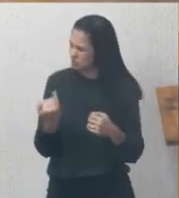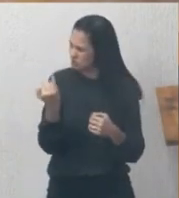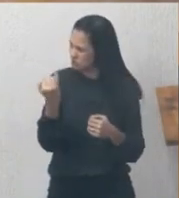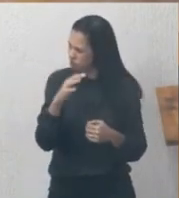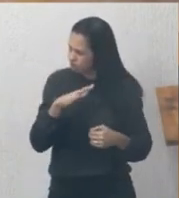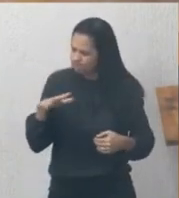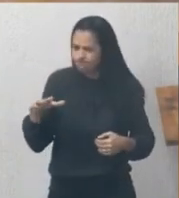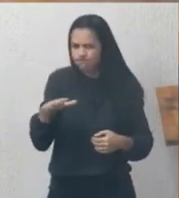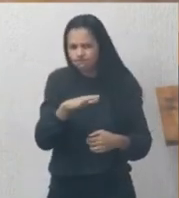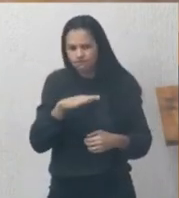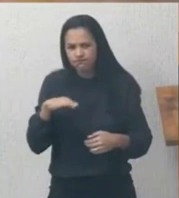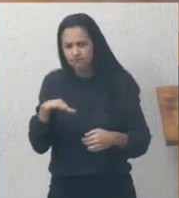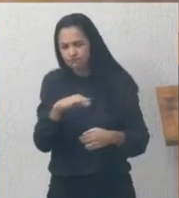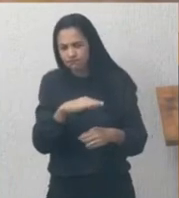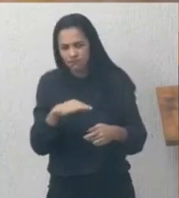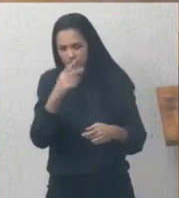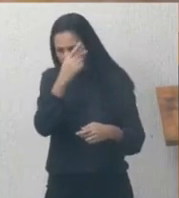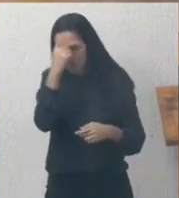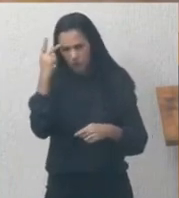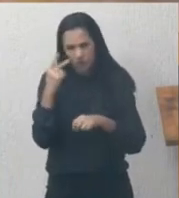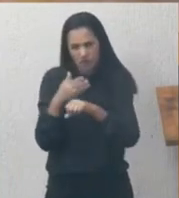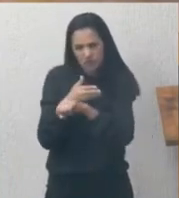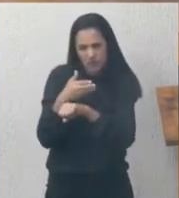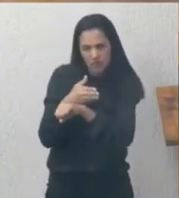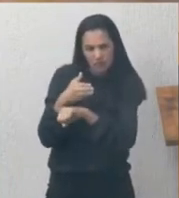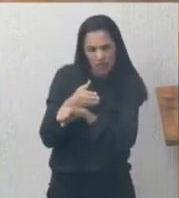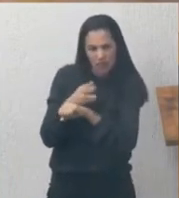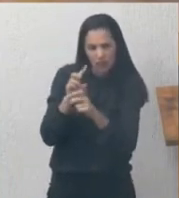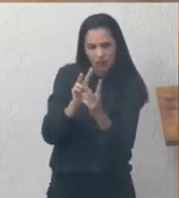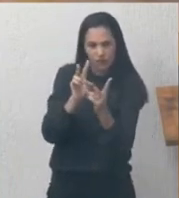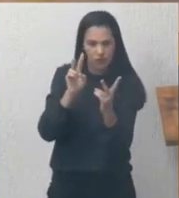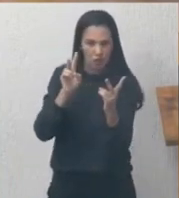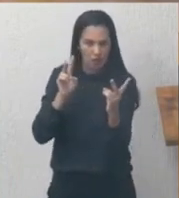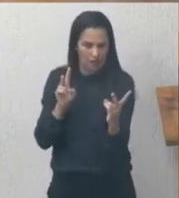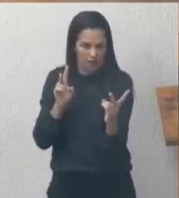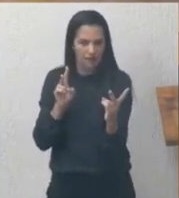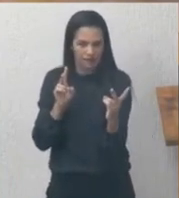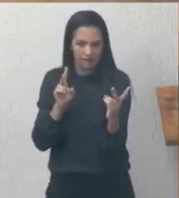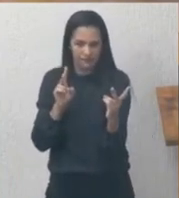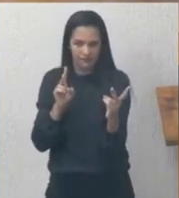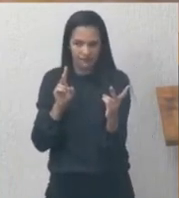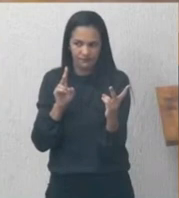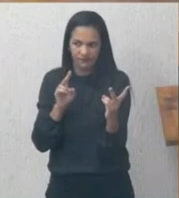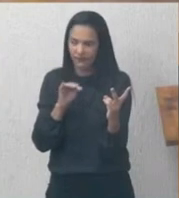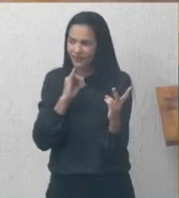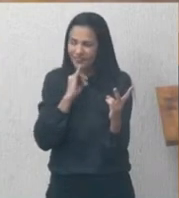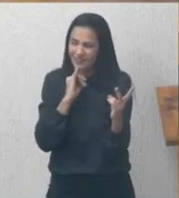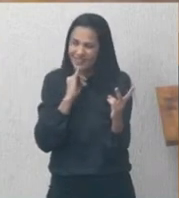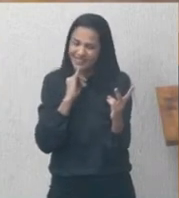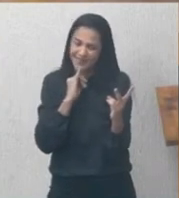que como foi dito aí tem muita gente participando aí online né que a categoria infelizmente